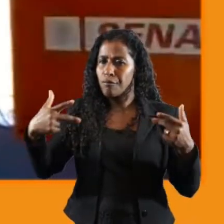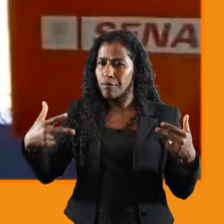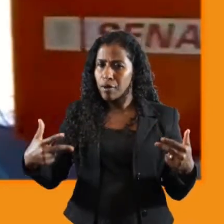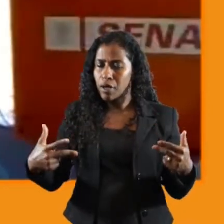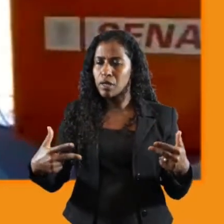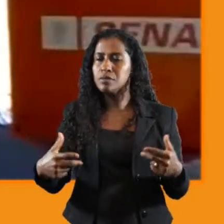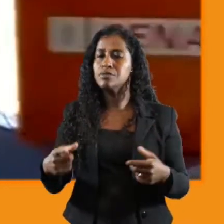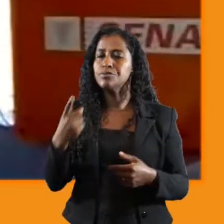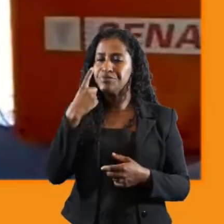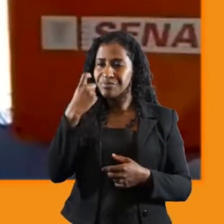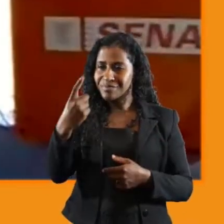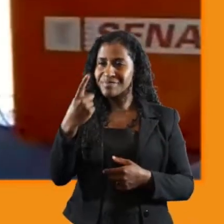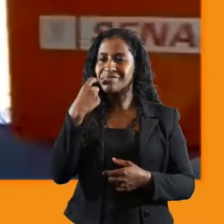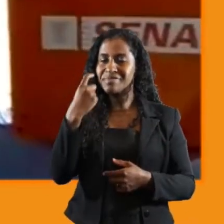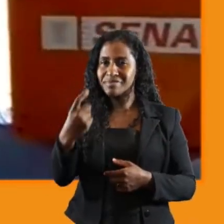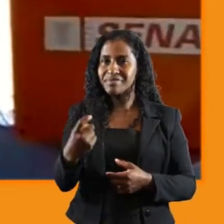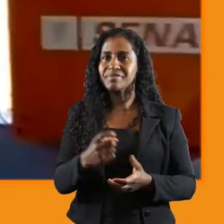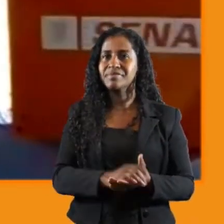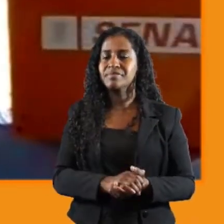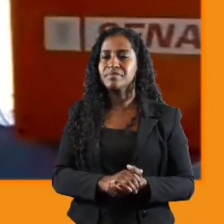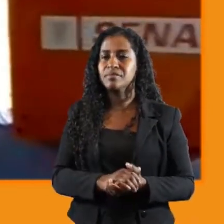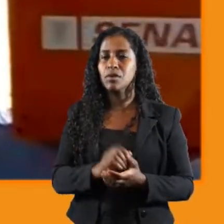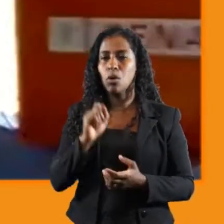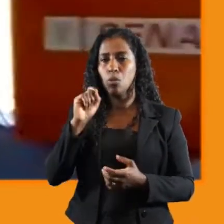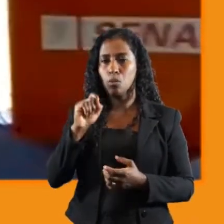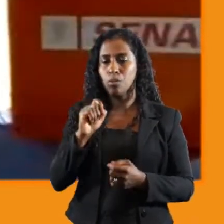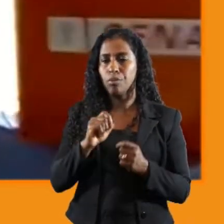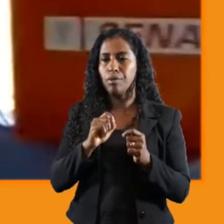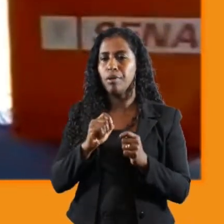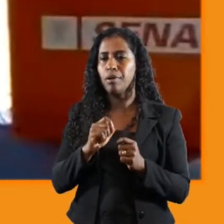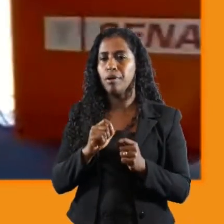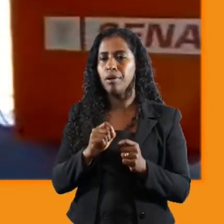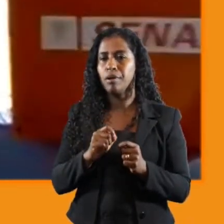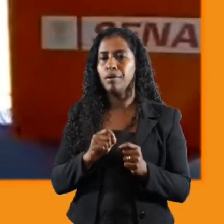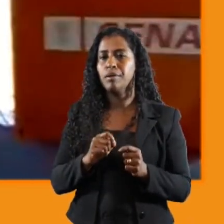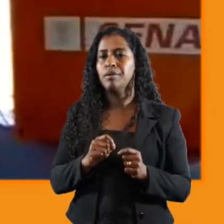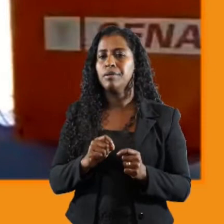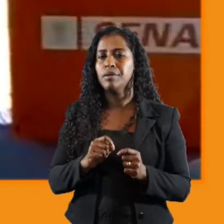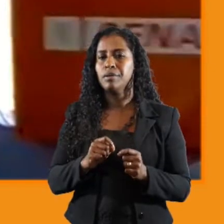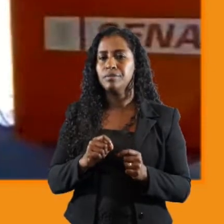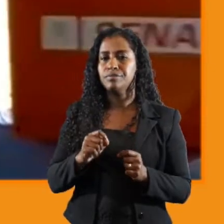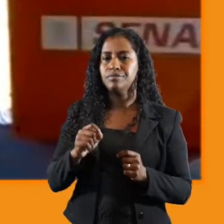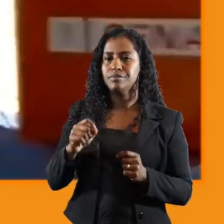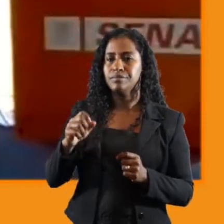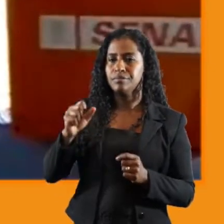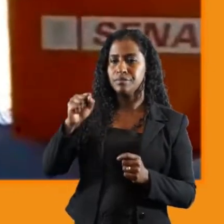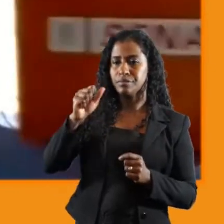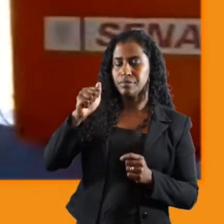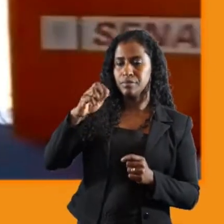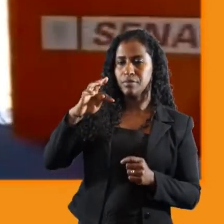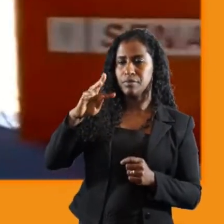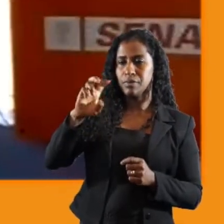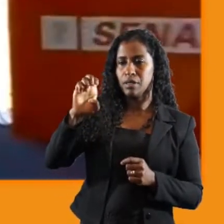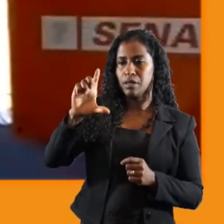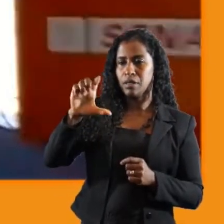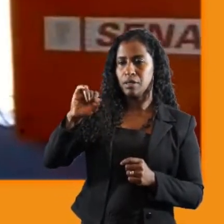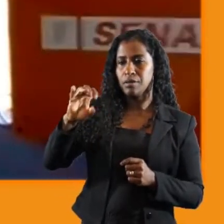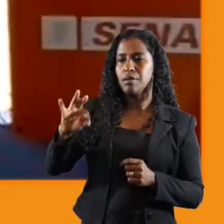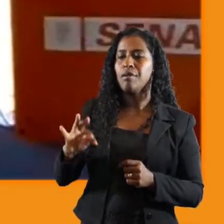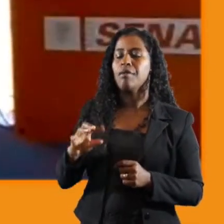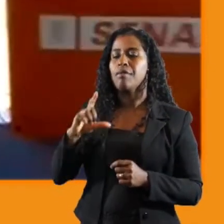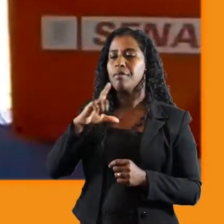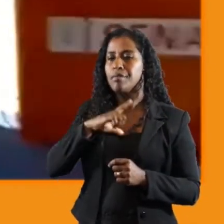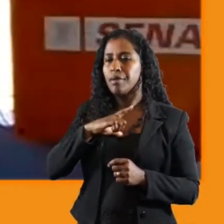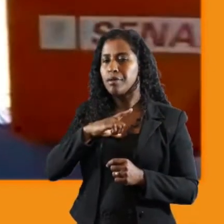curiosos desses sistemas desconectados. Um deles é a aplicação em satélites, né? E inclusive a gente pode incluir nessa questão o